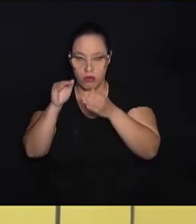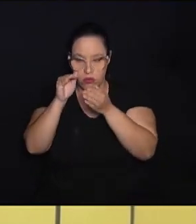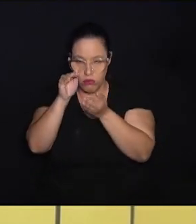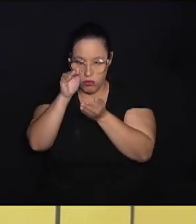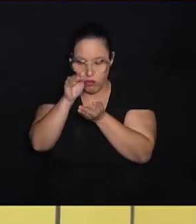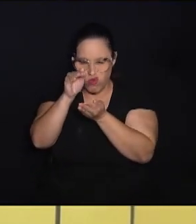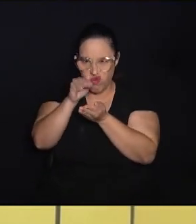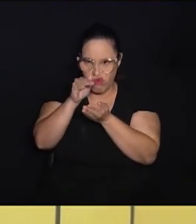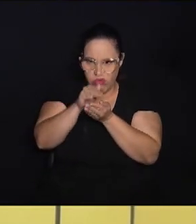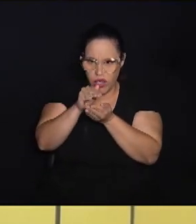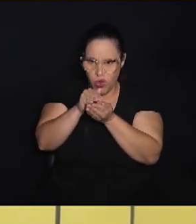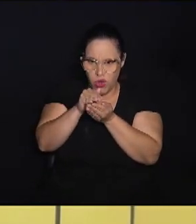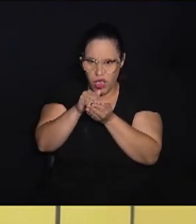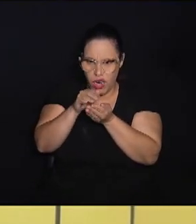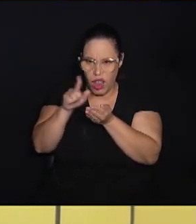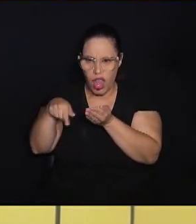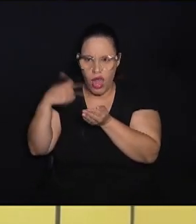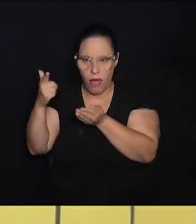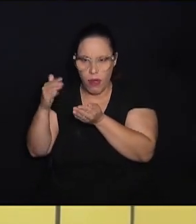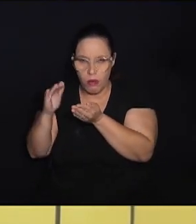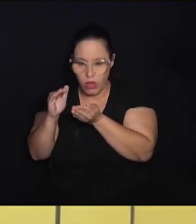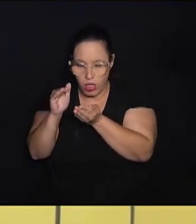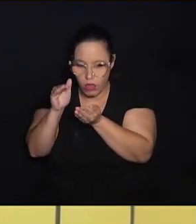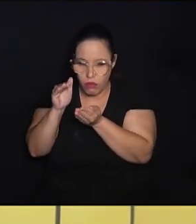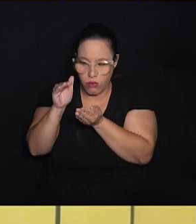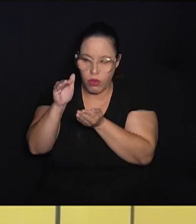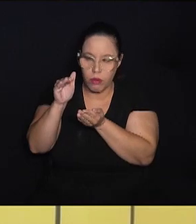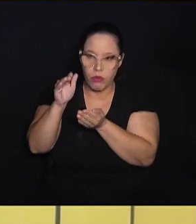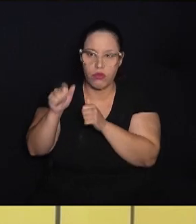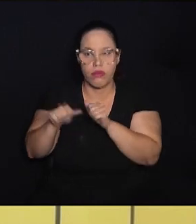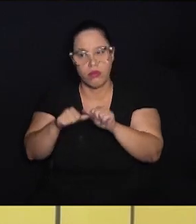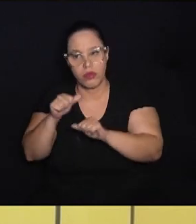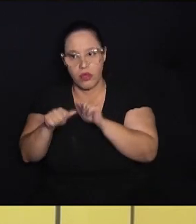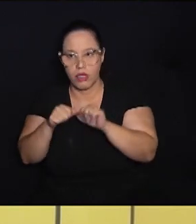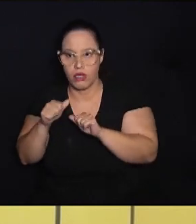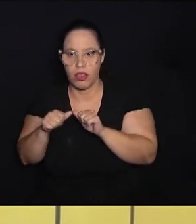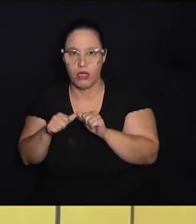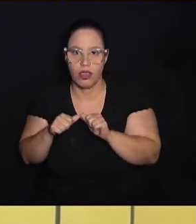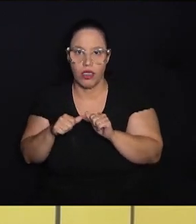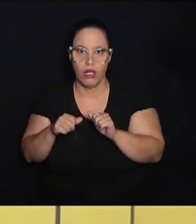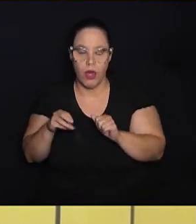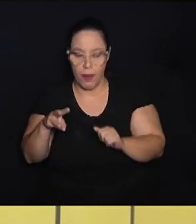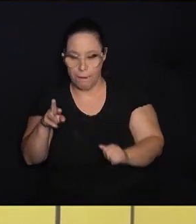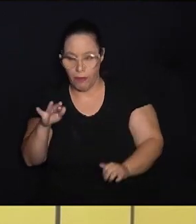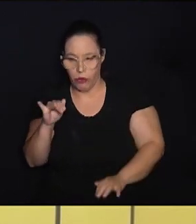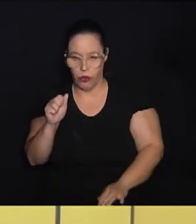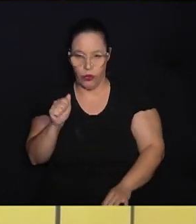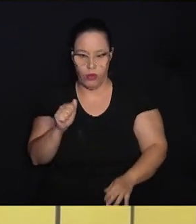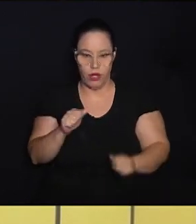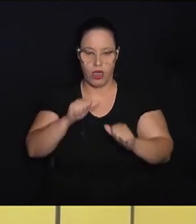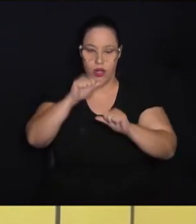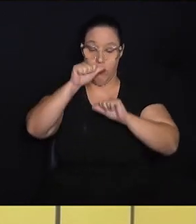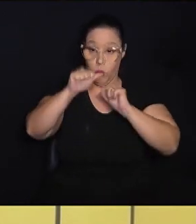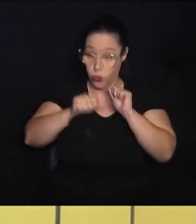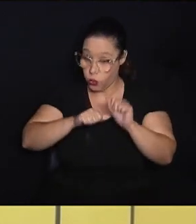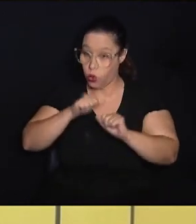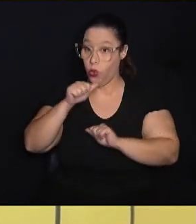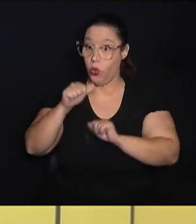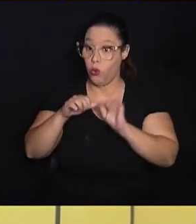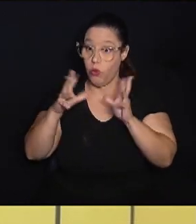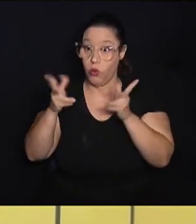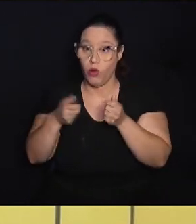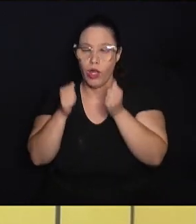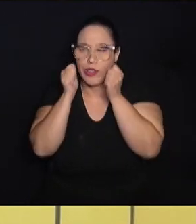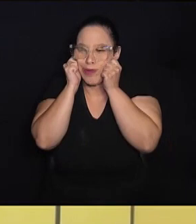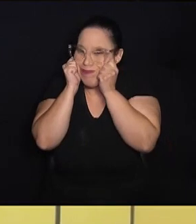encolhidinho as perninhas mais curtas ele vai mudando o autor vai mudando a Mônica passou por um por um período de fofiz